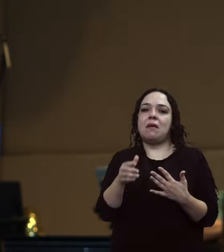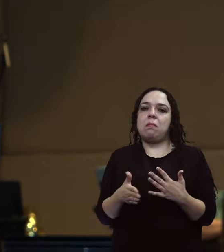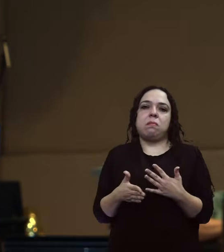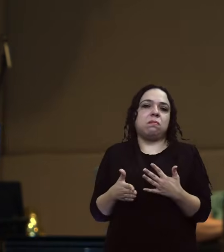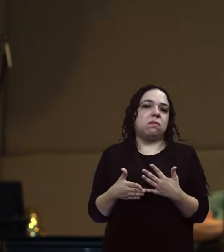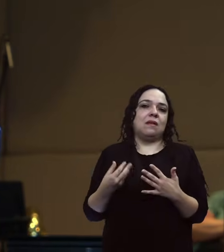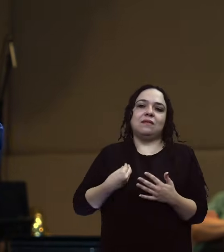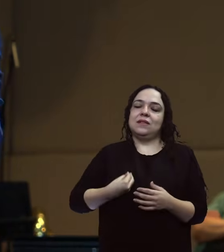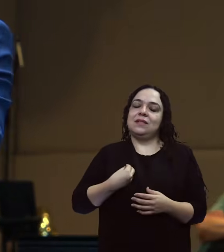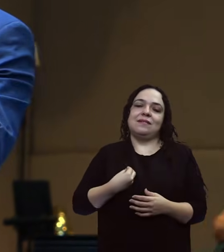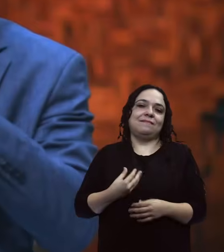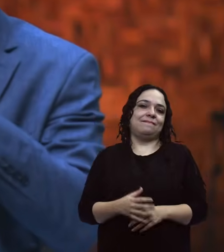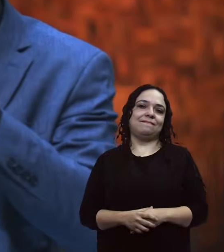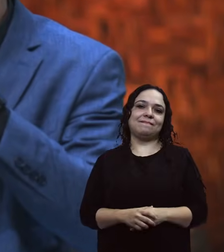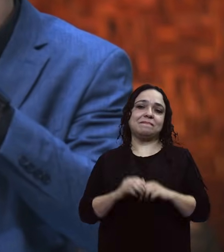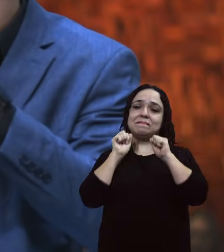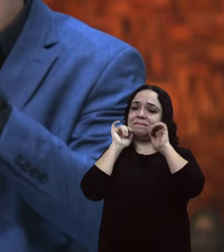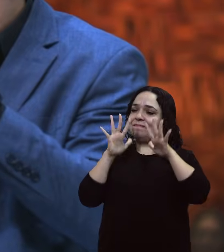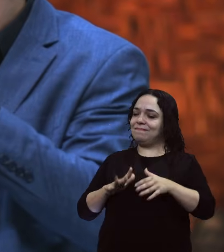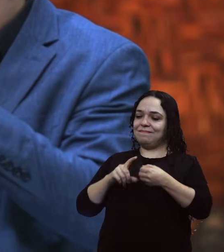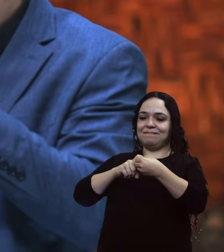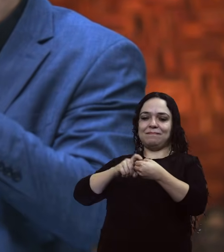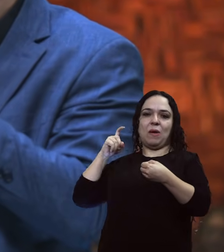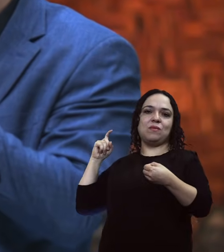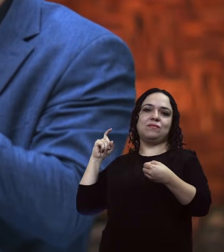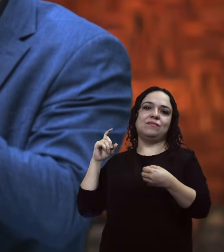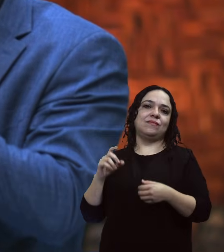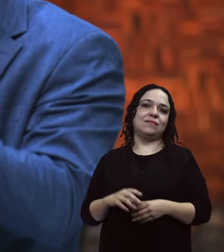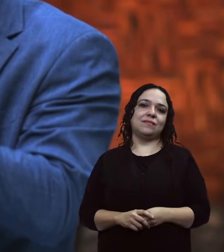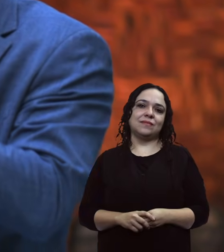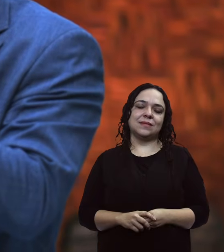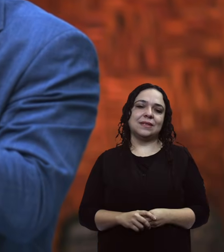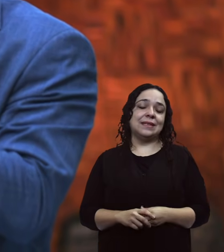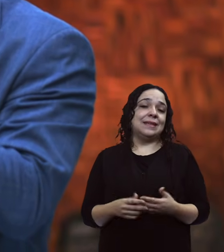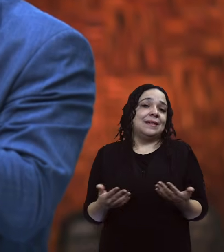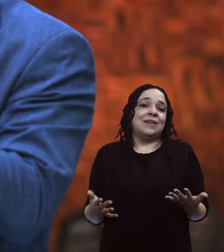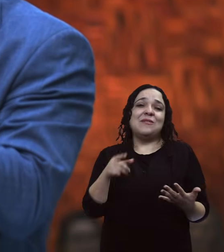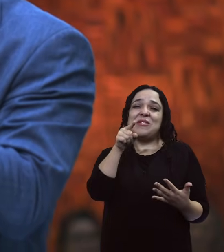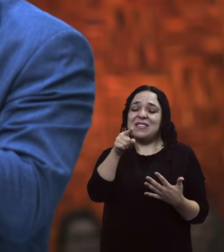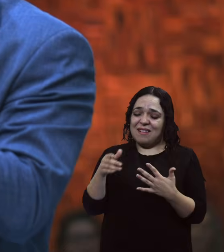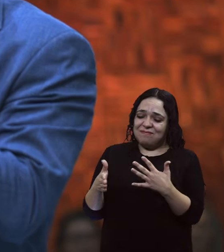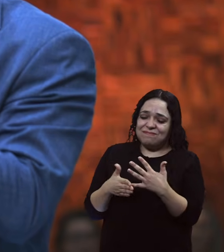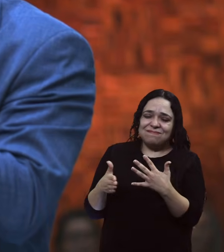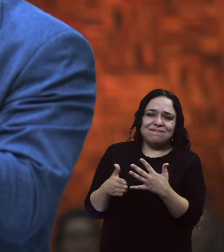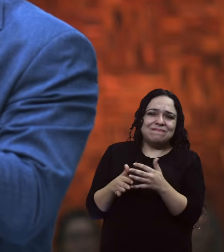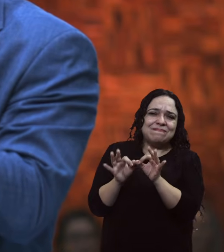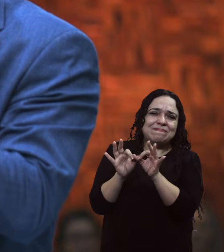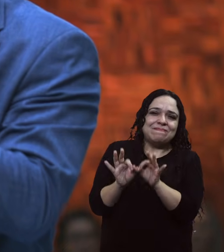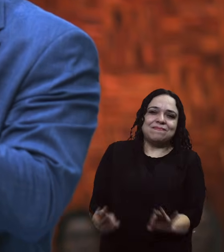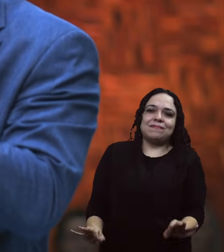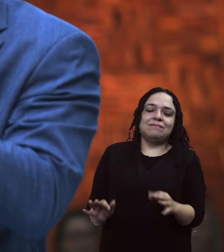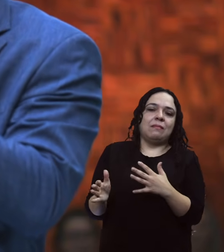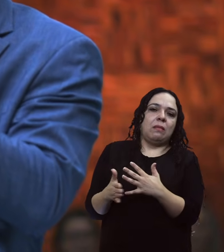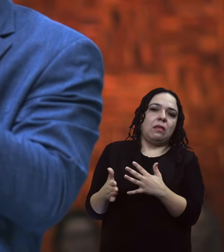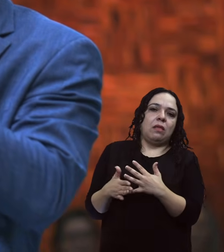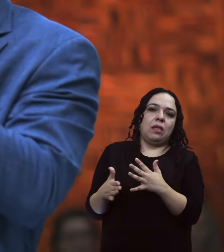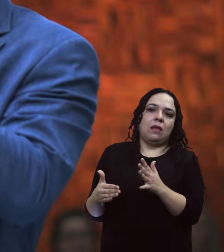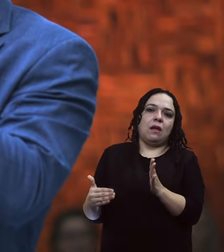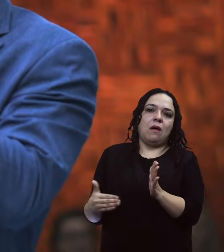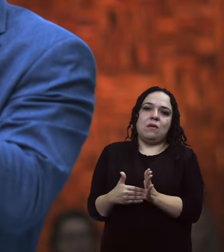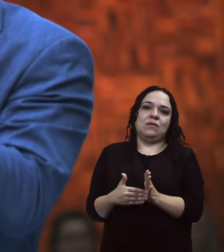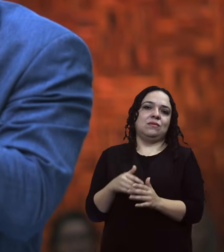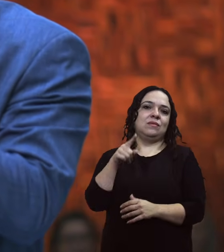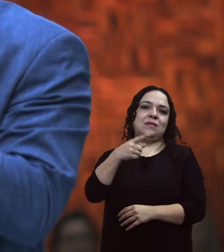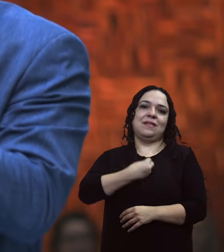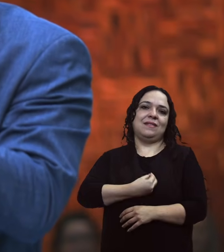ser próspero nem abençoado. Você vai se tornar miserável. Ei, você